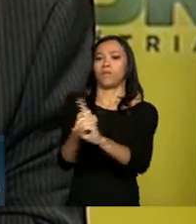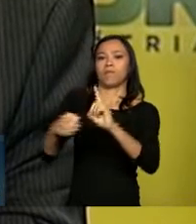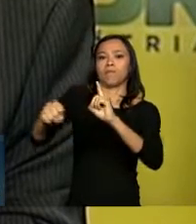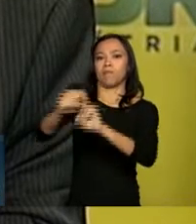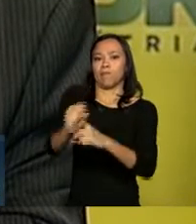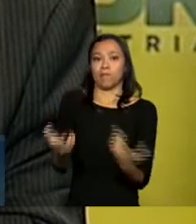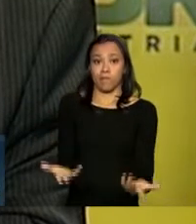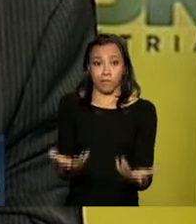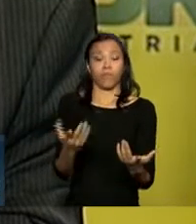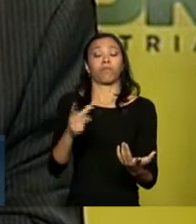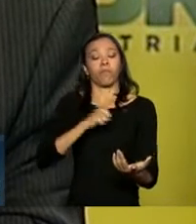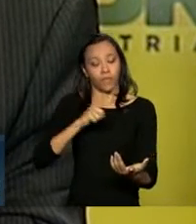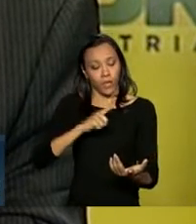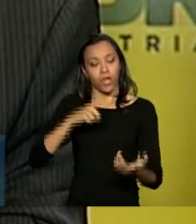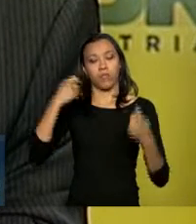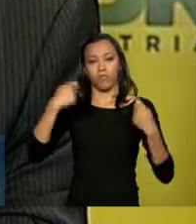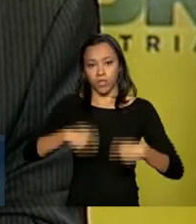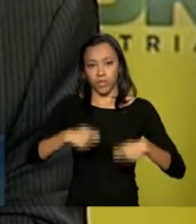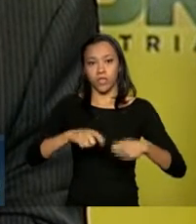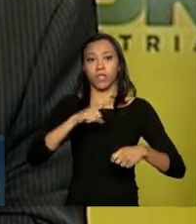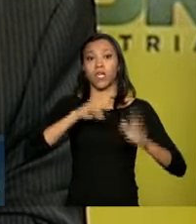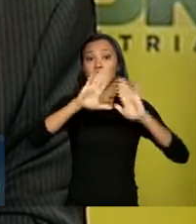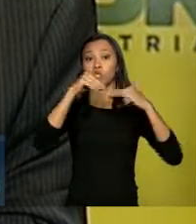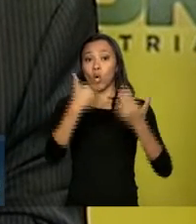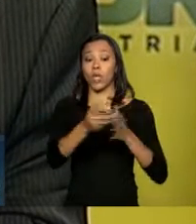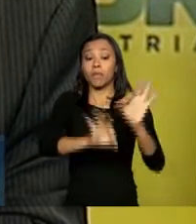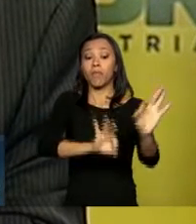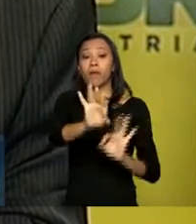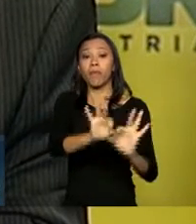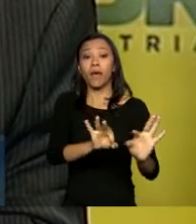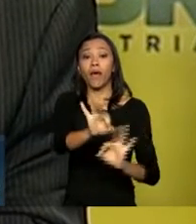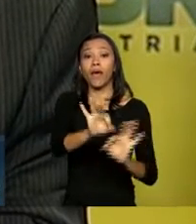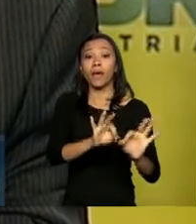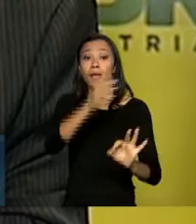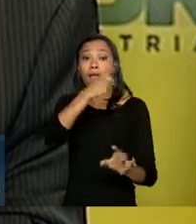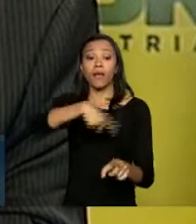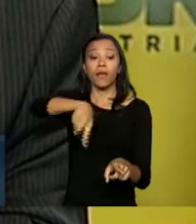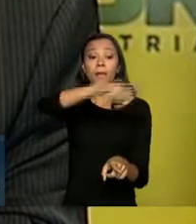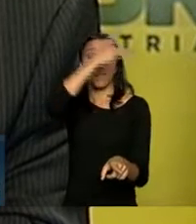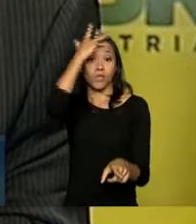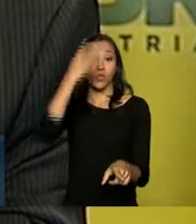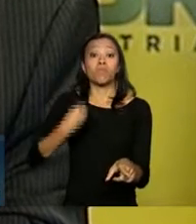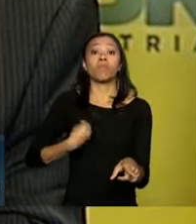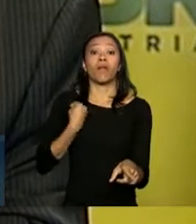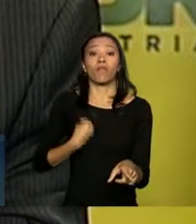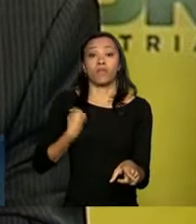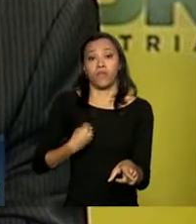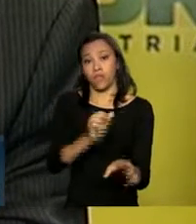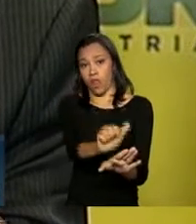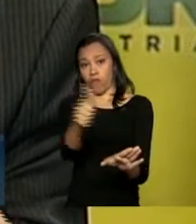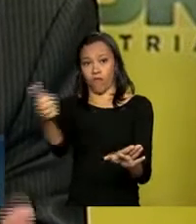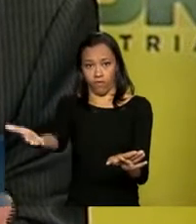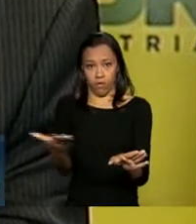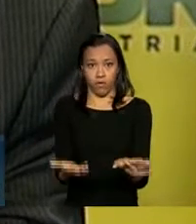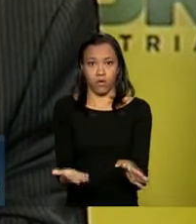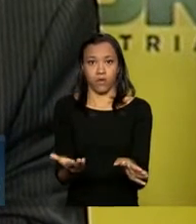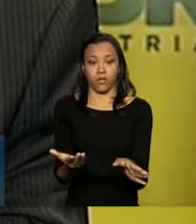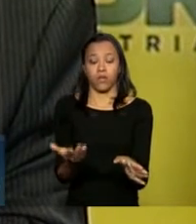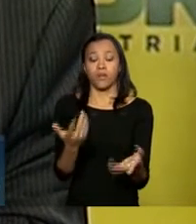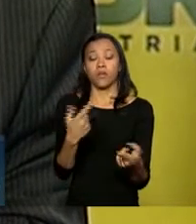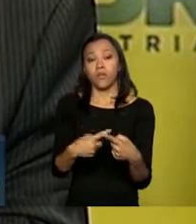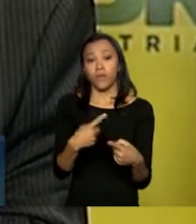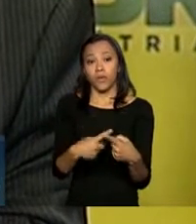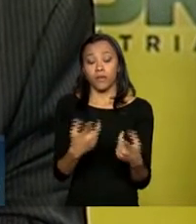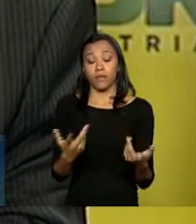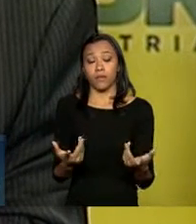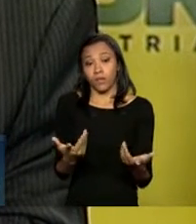que ter escolas que preparem as pessoas para a vida. Escolas que têm um formato muito clonado, alunos que são clones uns dos outros, não